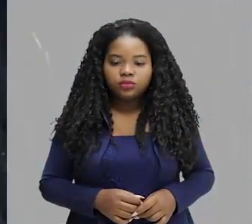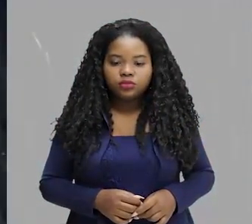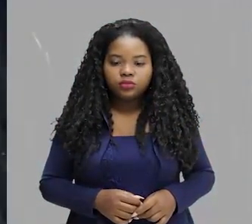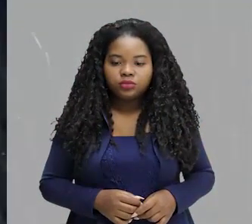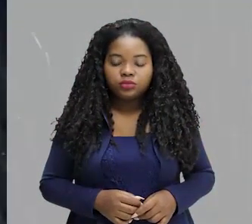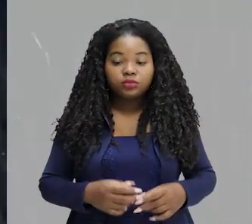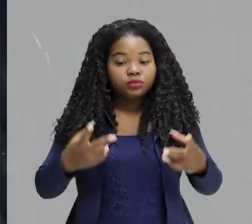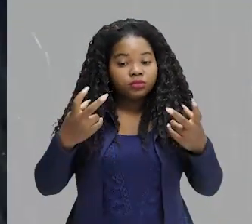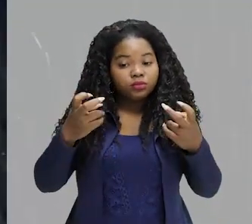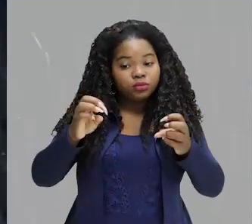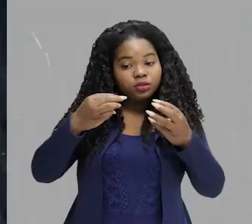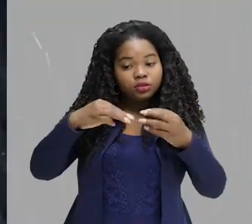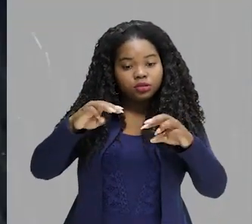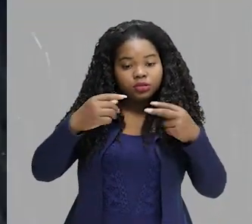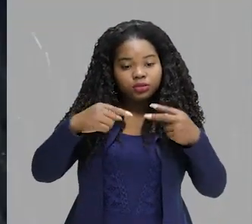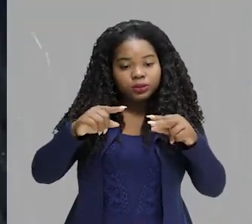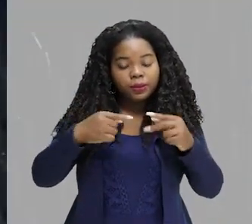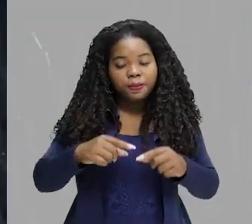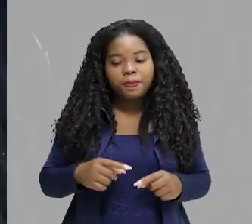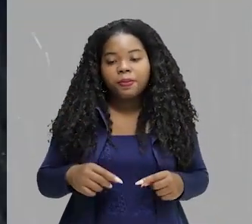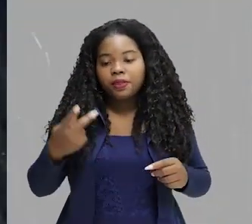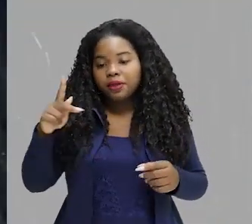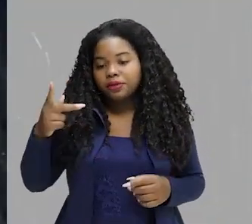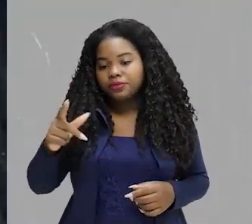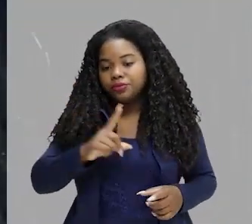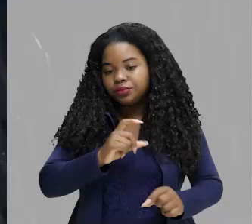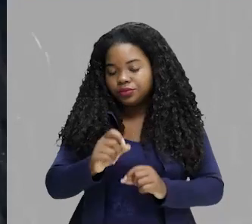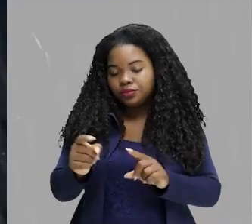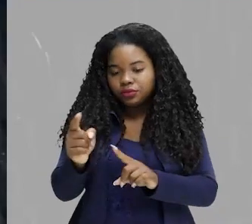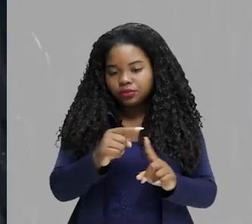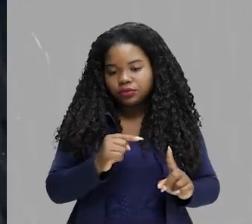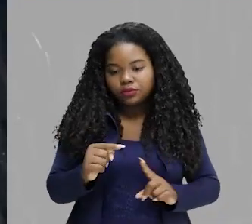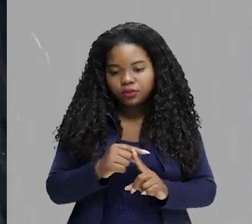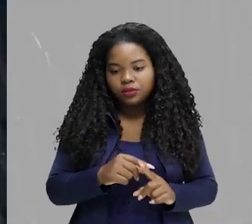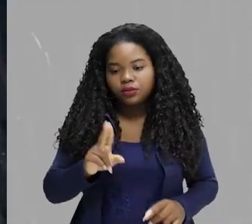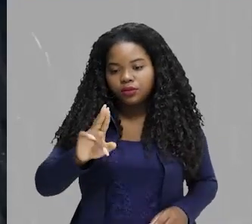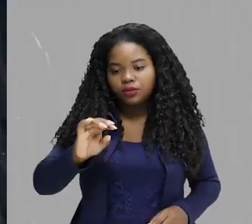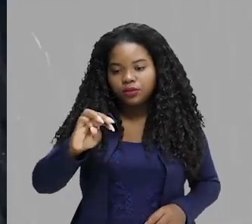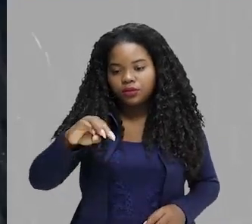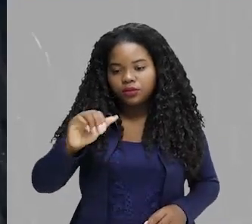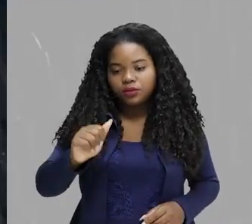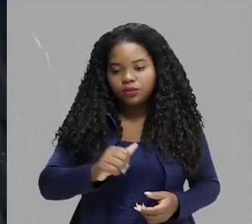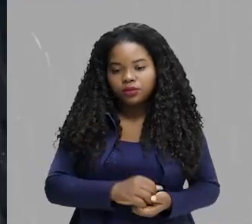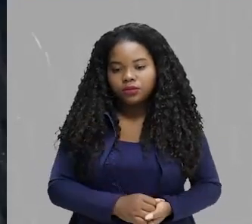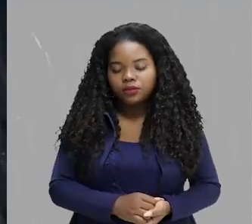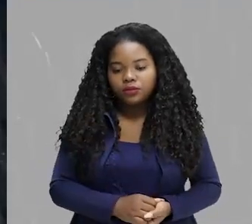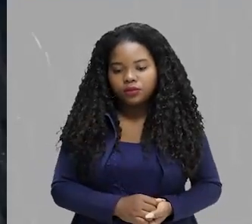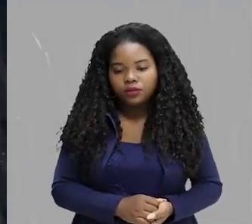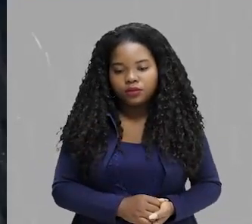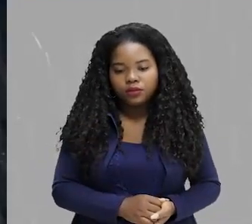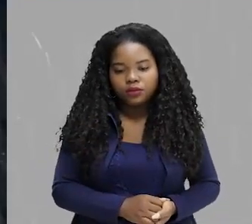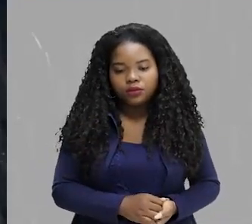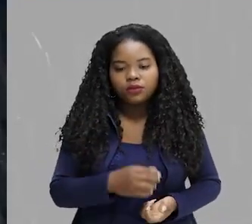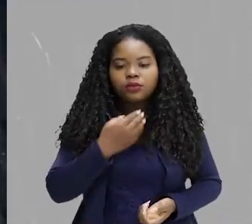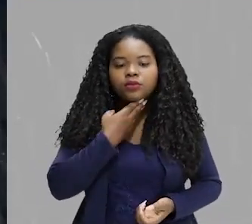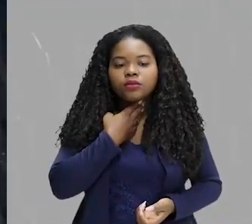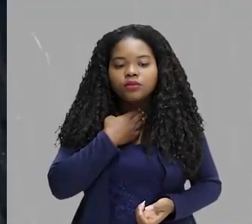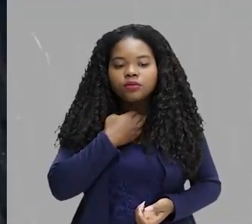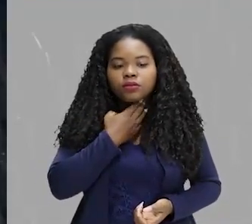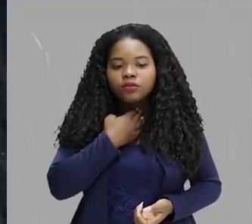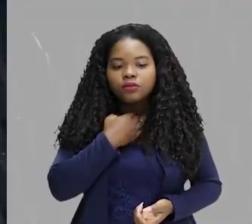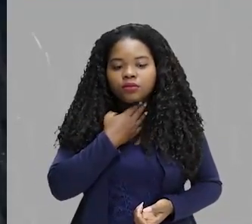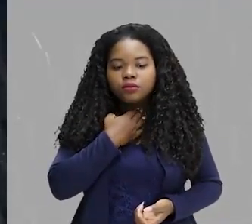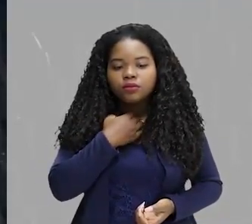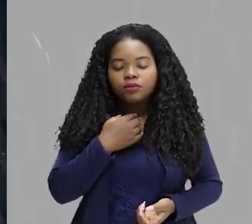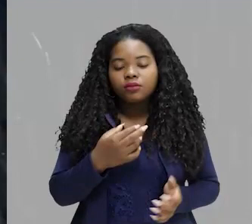E perceba que na música da Madonna a gente tem um tipo de rima, ó. A palavra mine rima com time, tá? Então